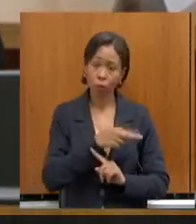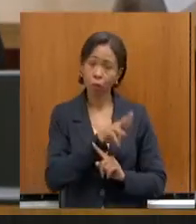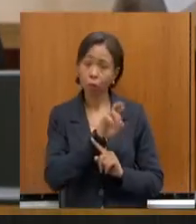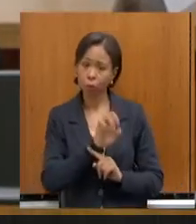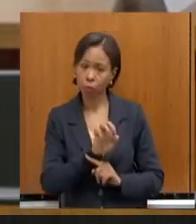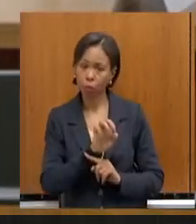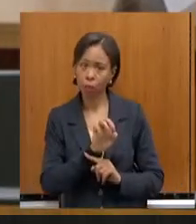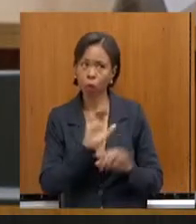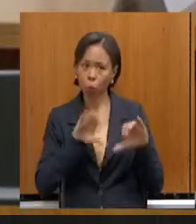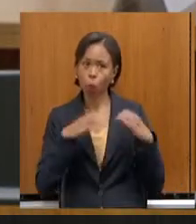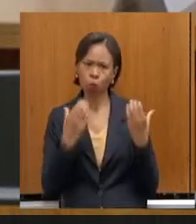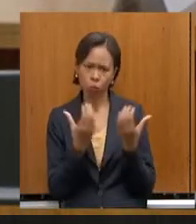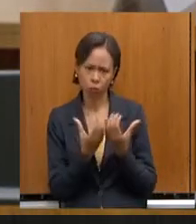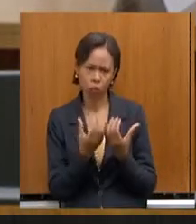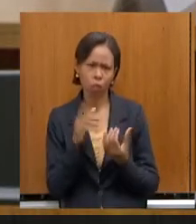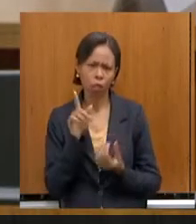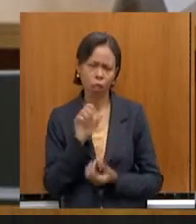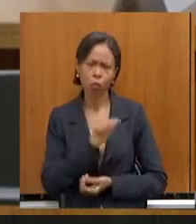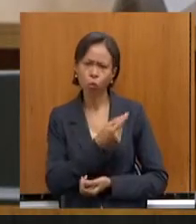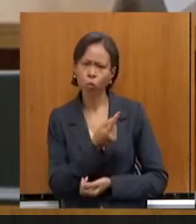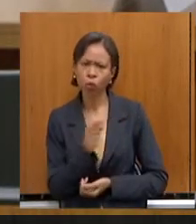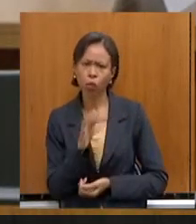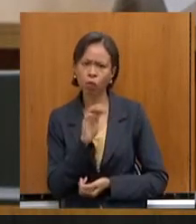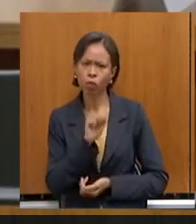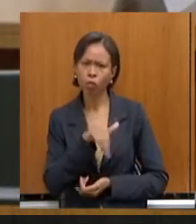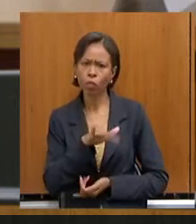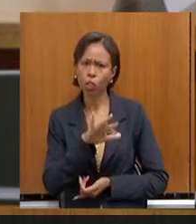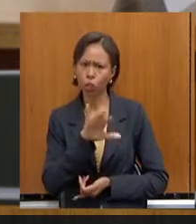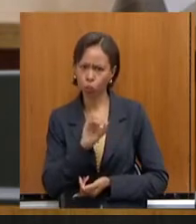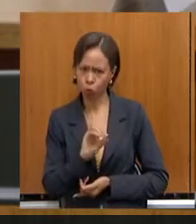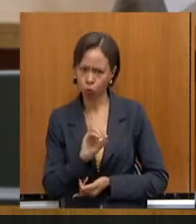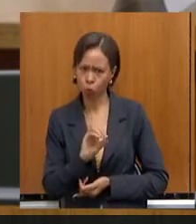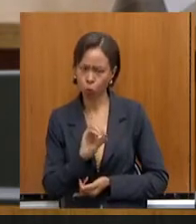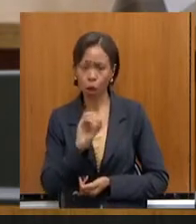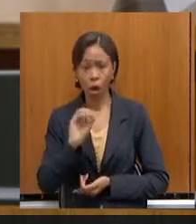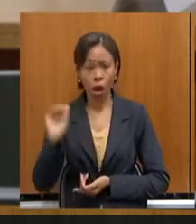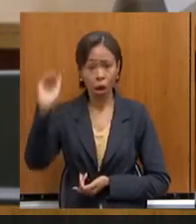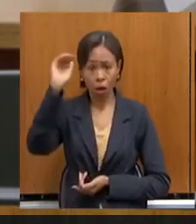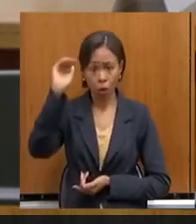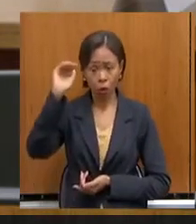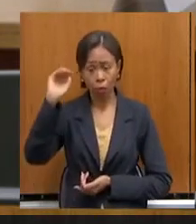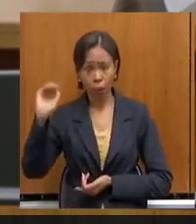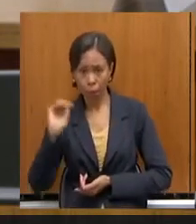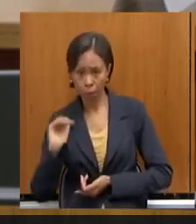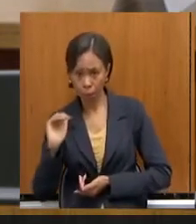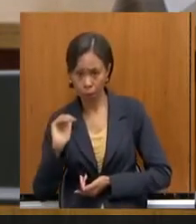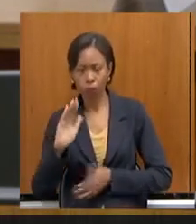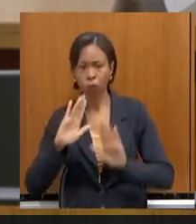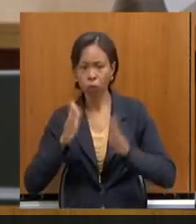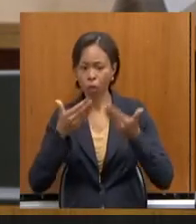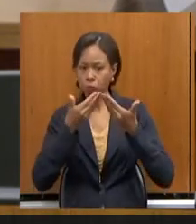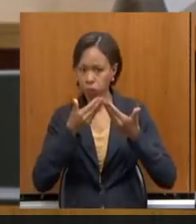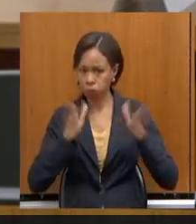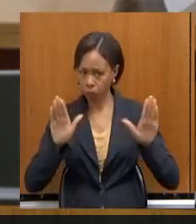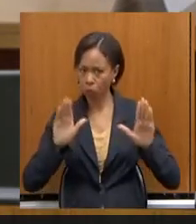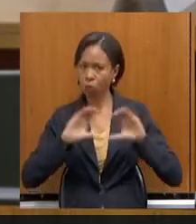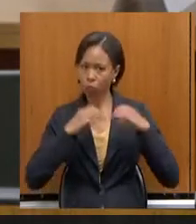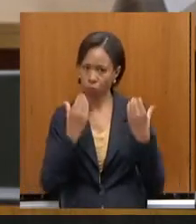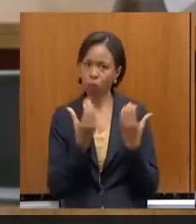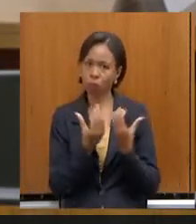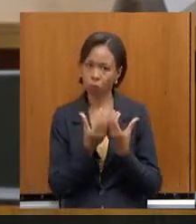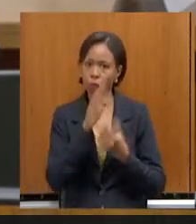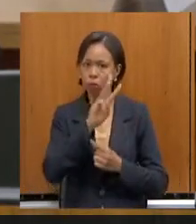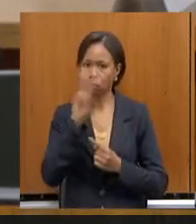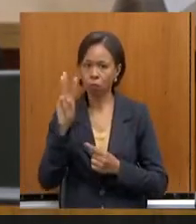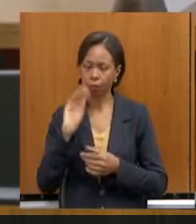território São Francisco São Francisco alto e Médio já está aberta e podem ser realizadas no nosso portal